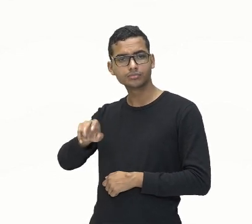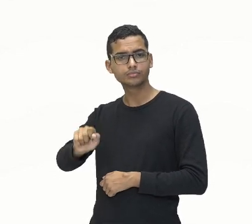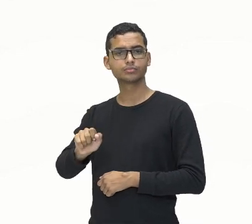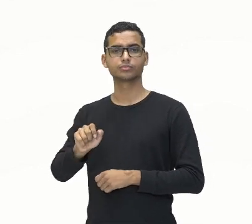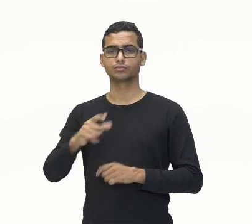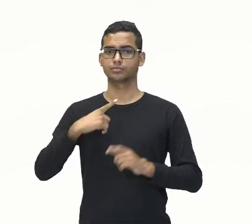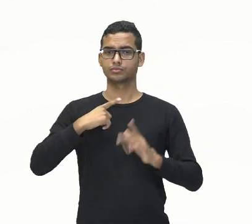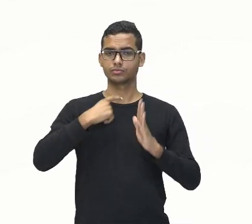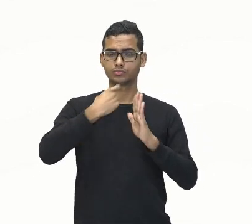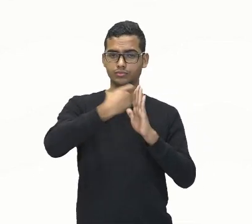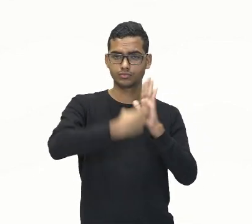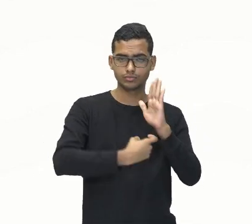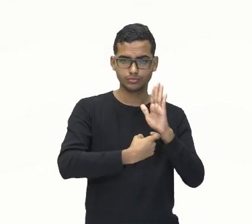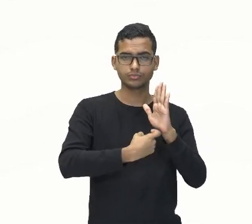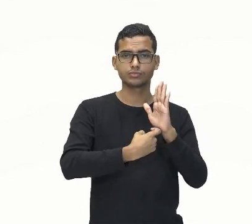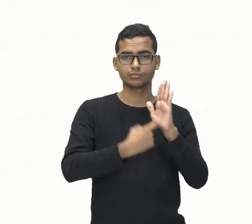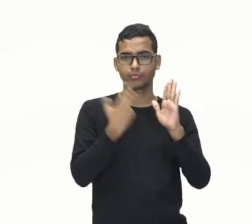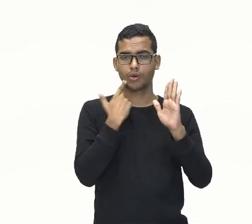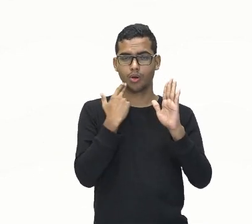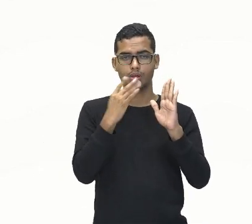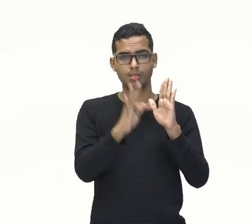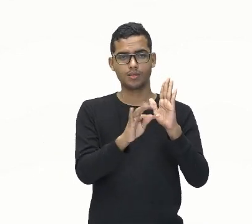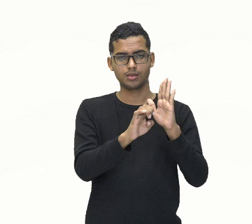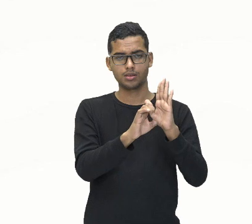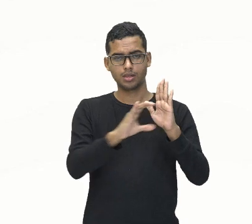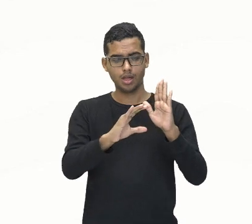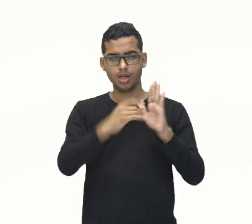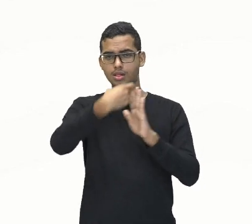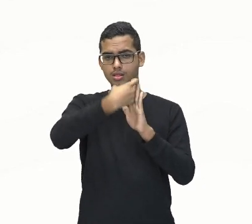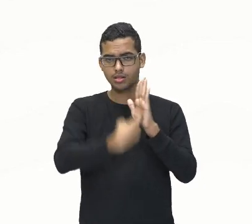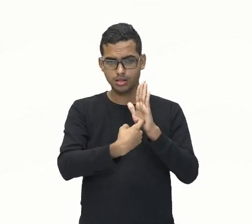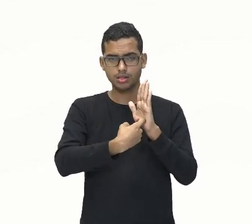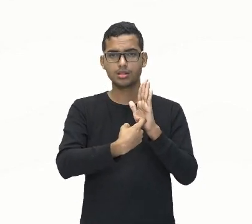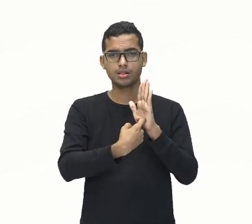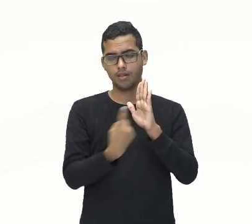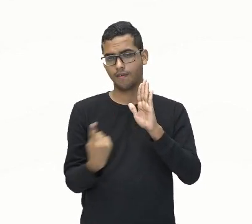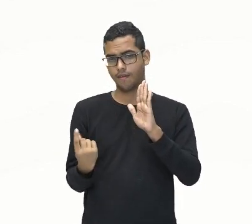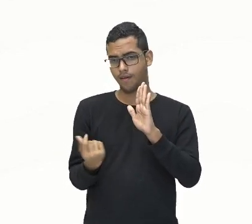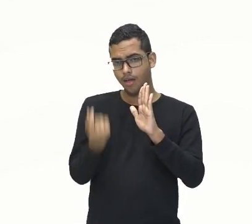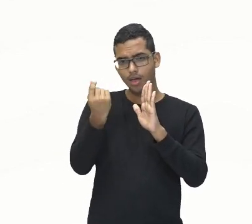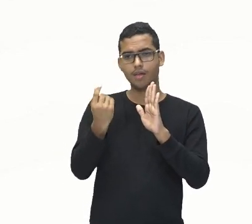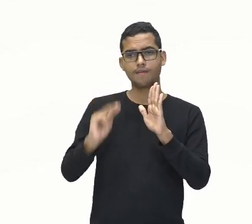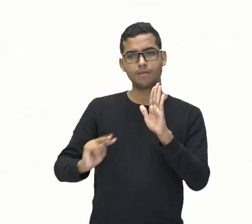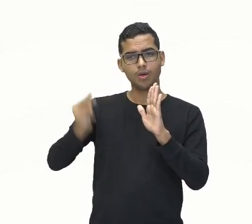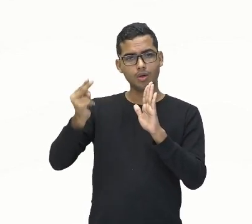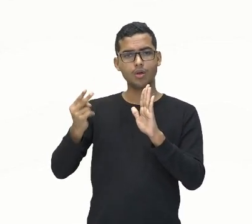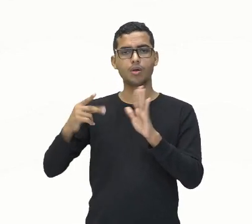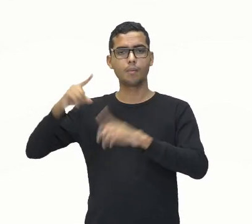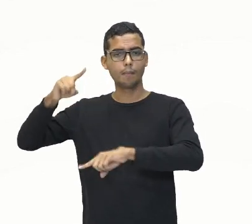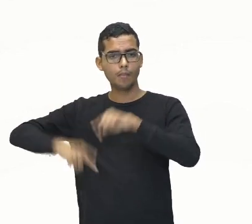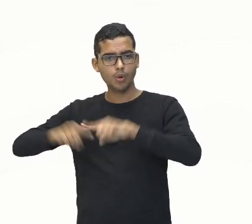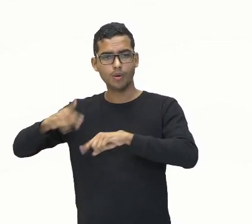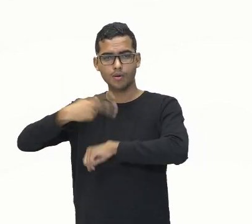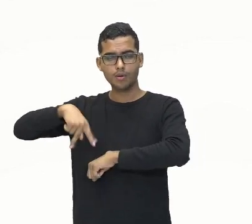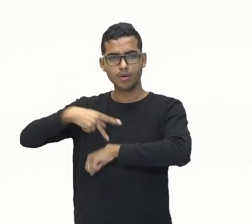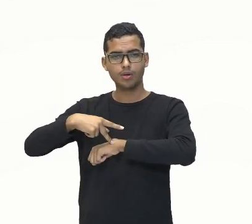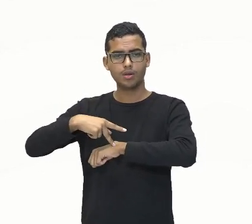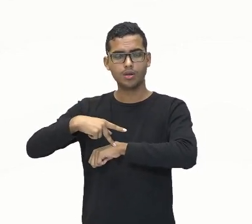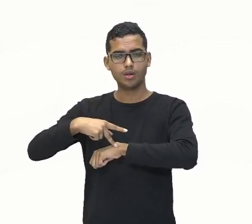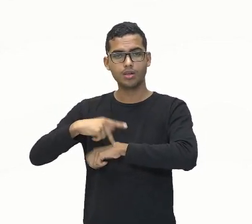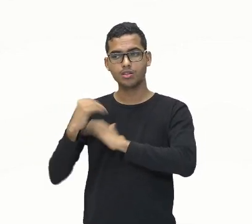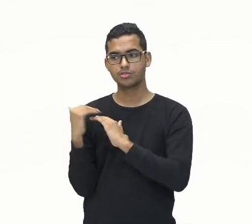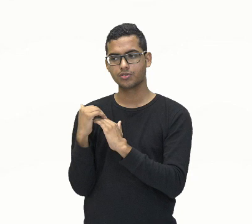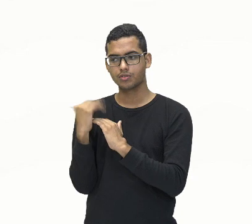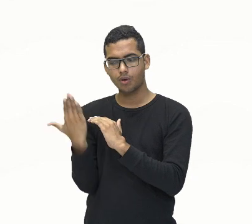comum, TEC, que é uma taxa que encarece os produtos de países que